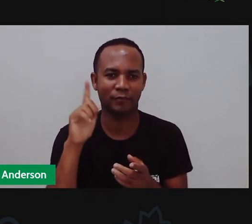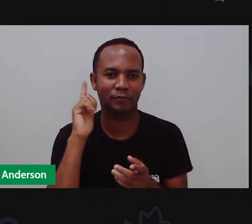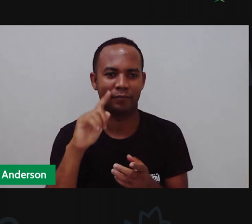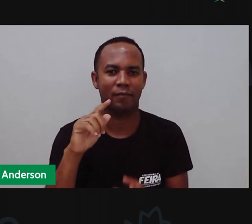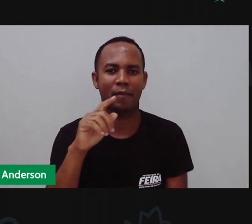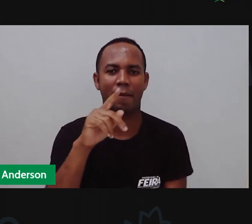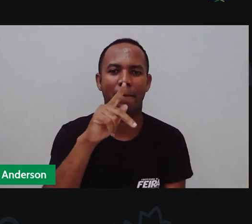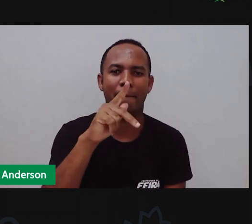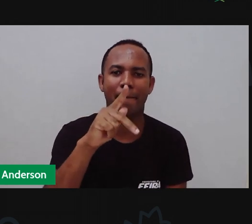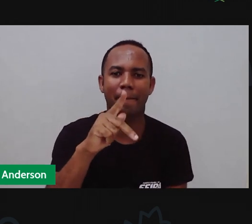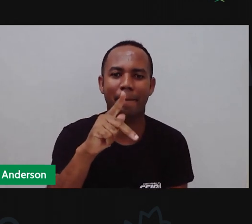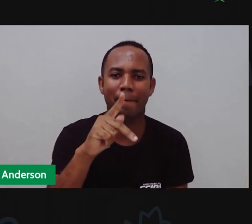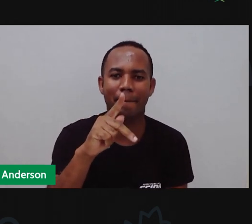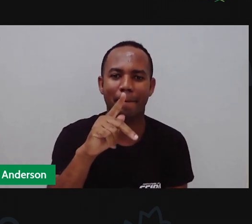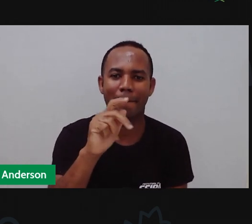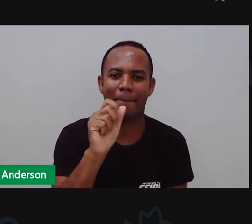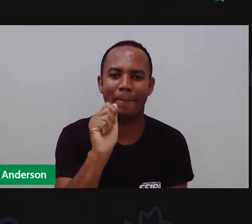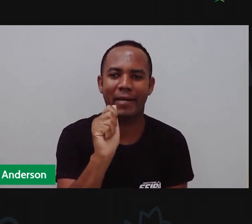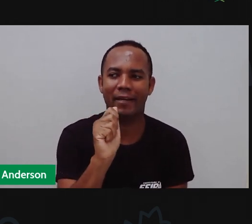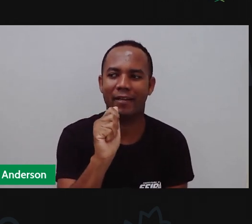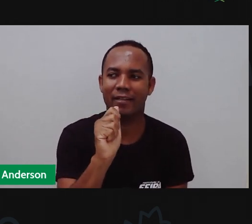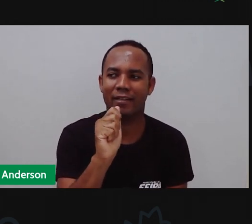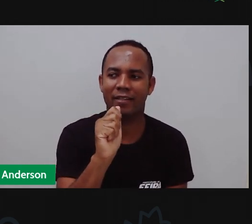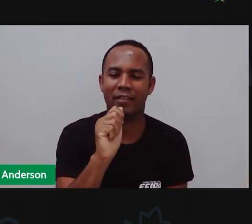Delícia. para a Vânia. Aí agora.